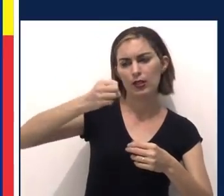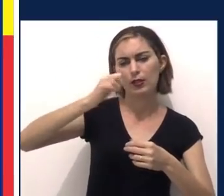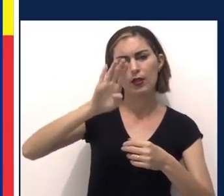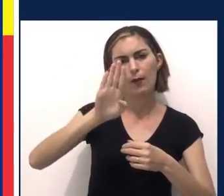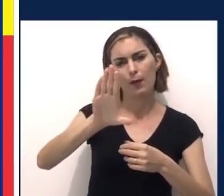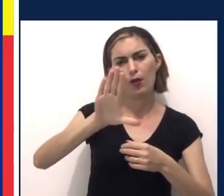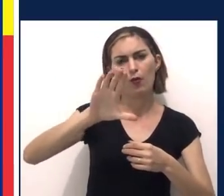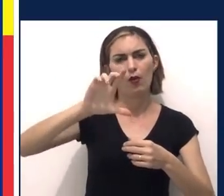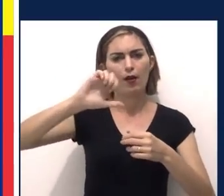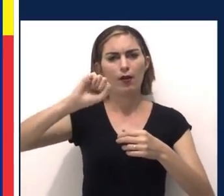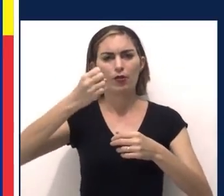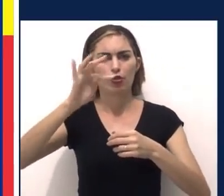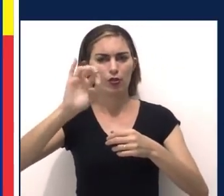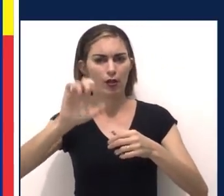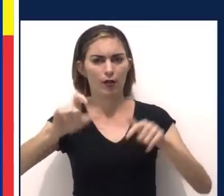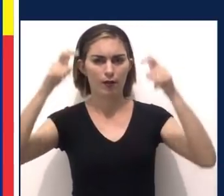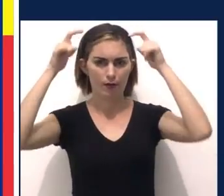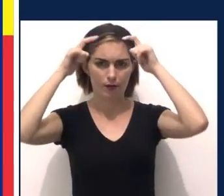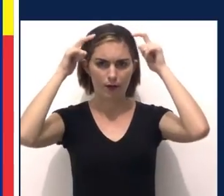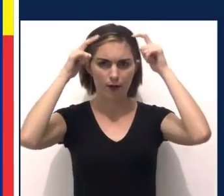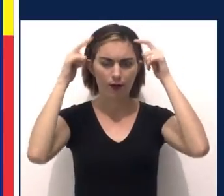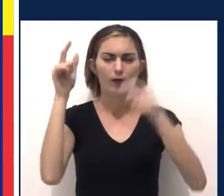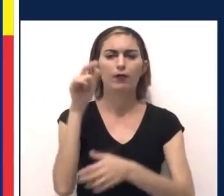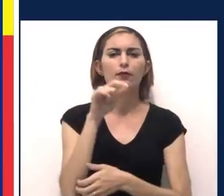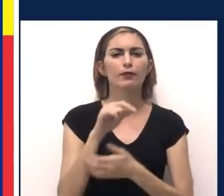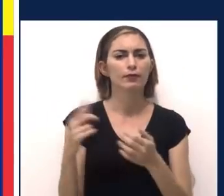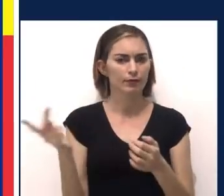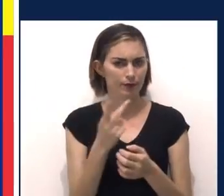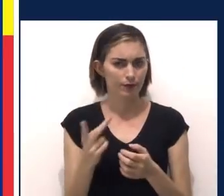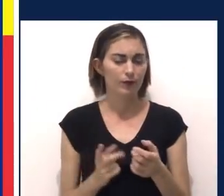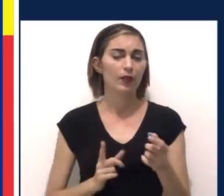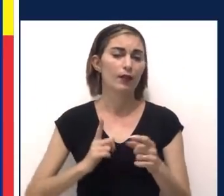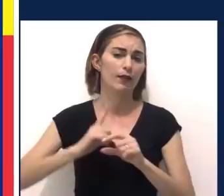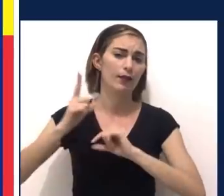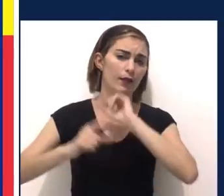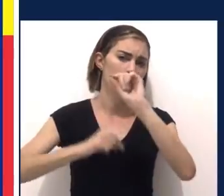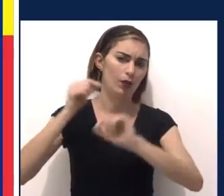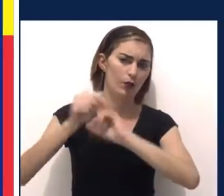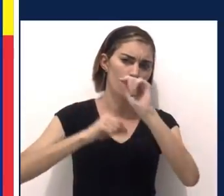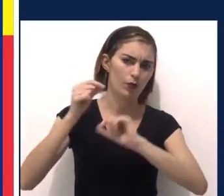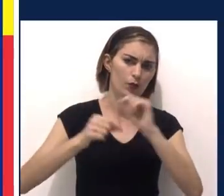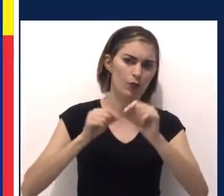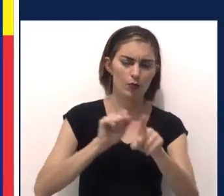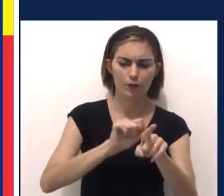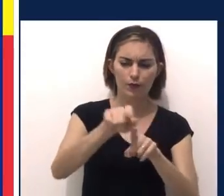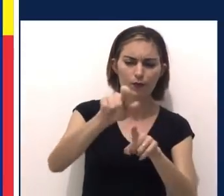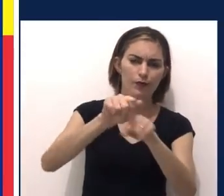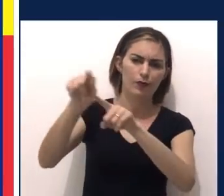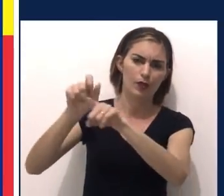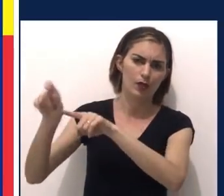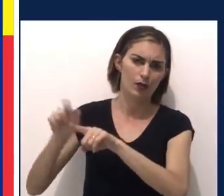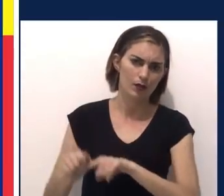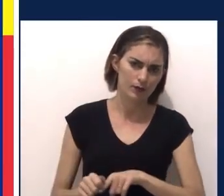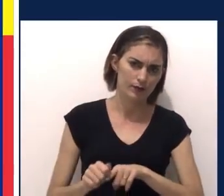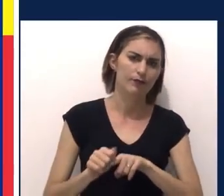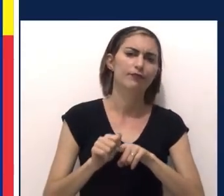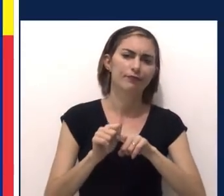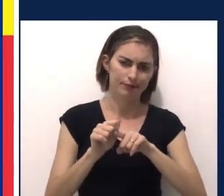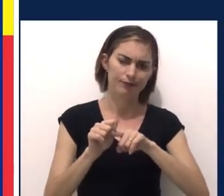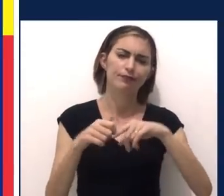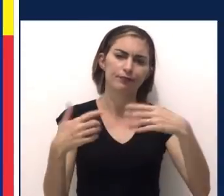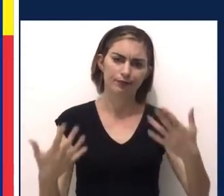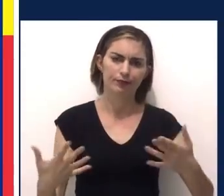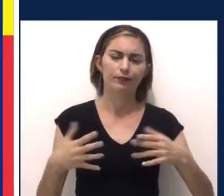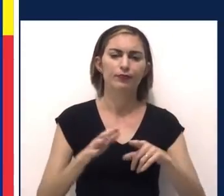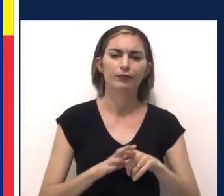Isabel de Castela, os reis católicos. Aí vai haver, na realidade, a expulsão, a